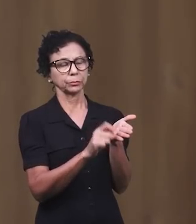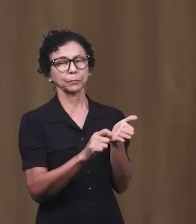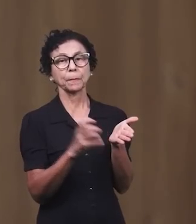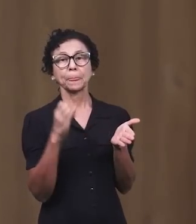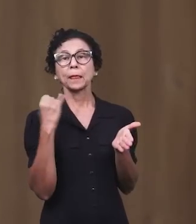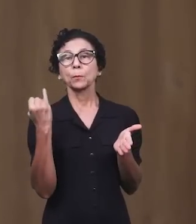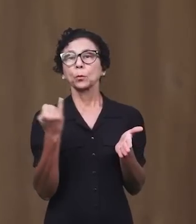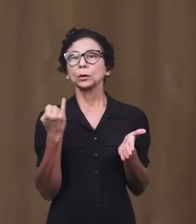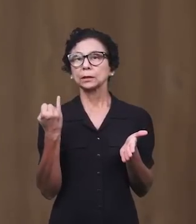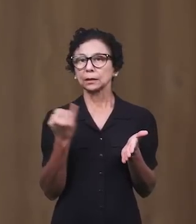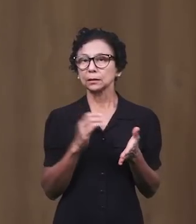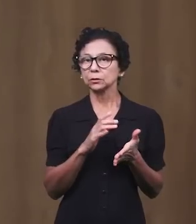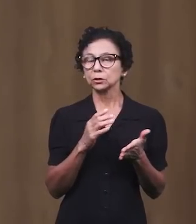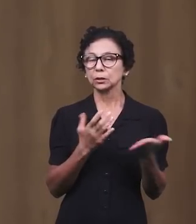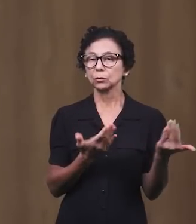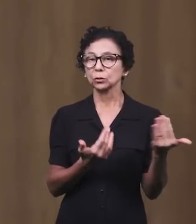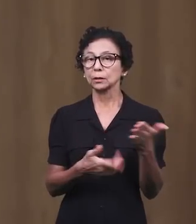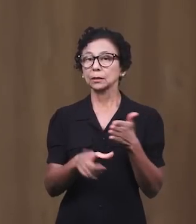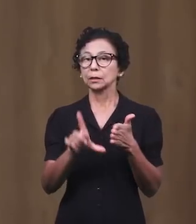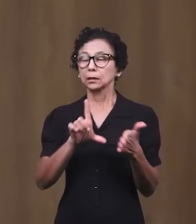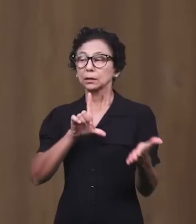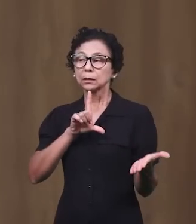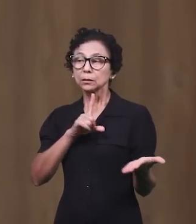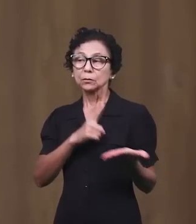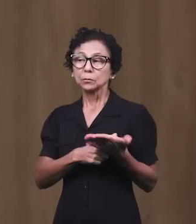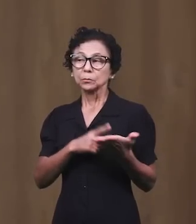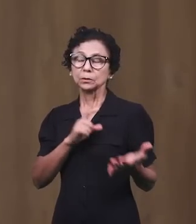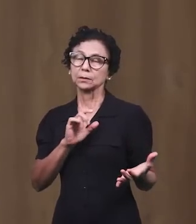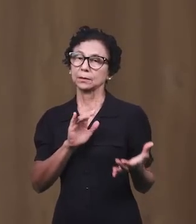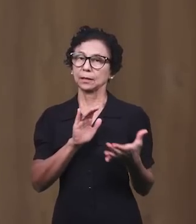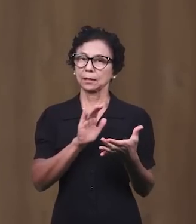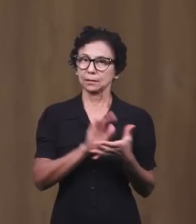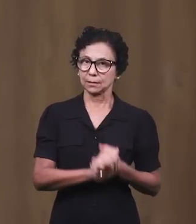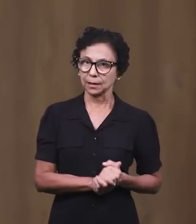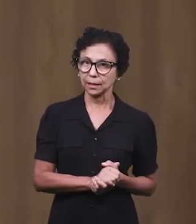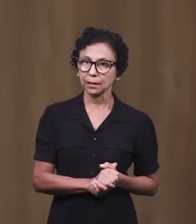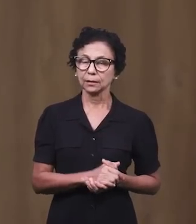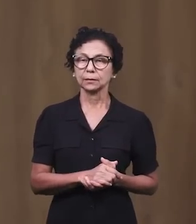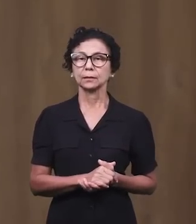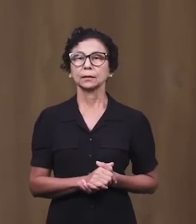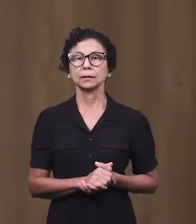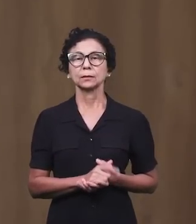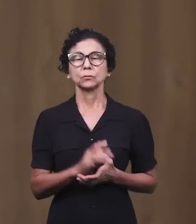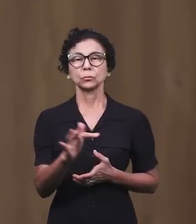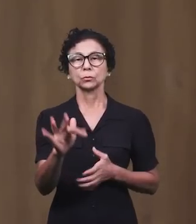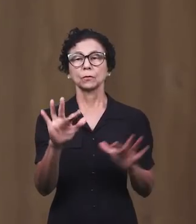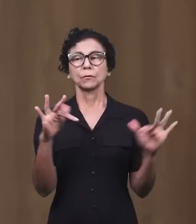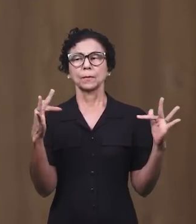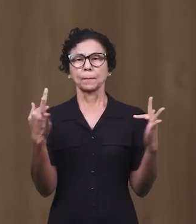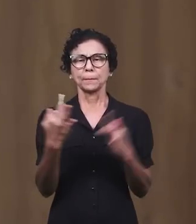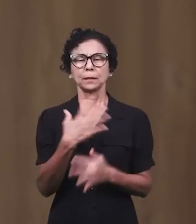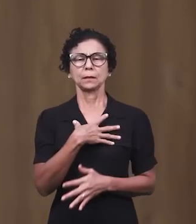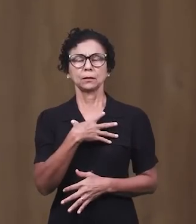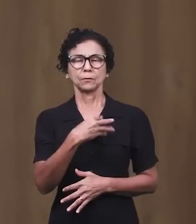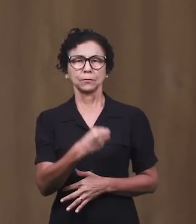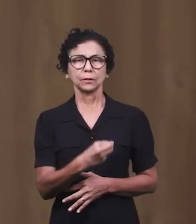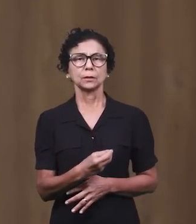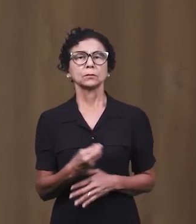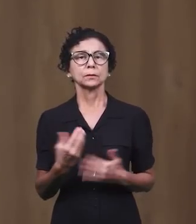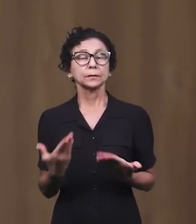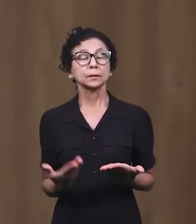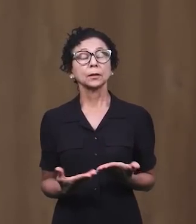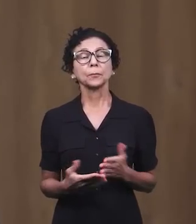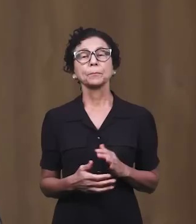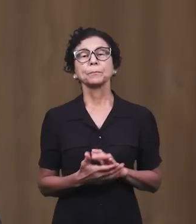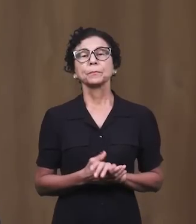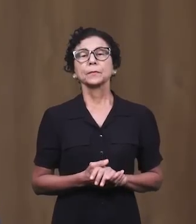jovem, antes de assumir um compromisso de constituir uma família, nós até falamos na edição anterior que, às